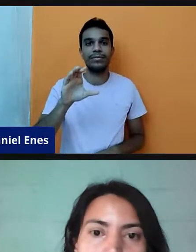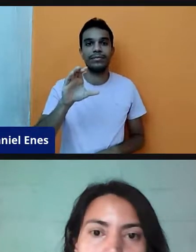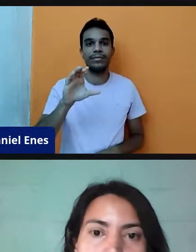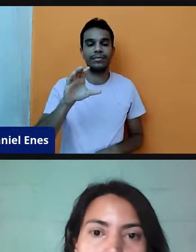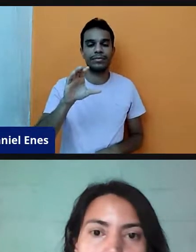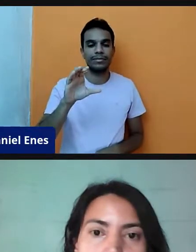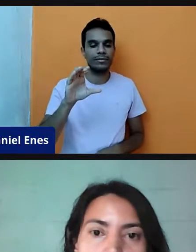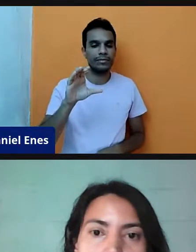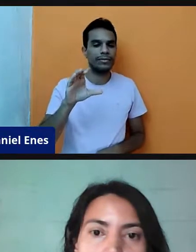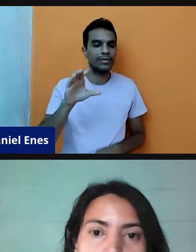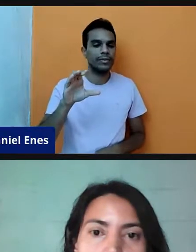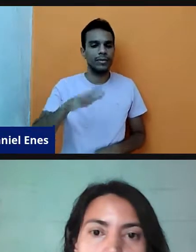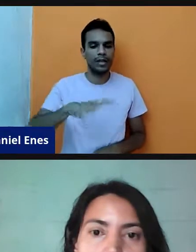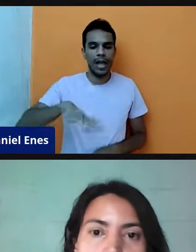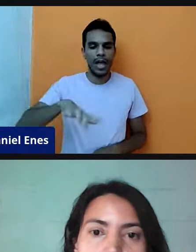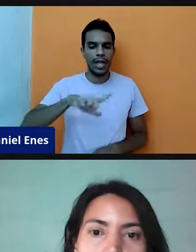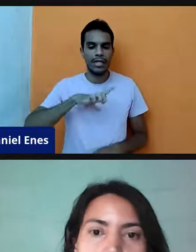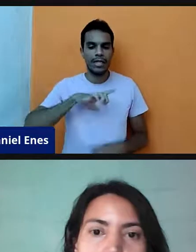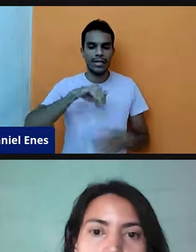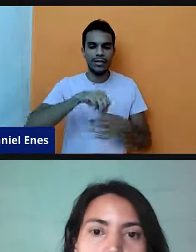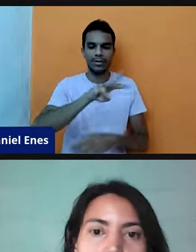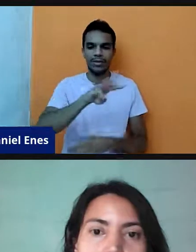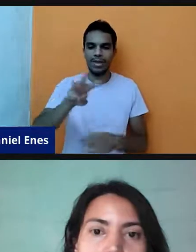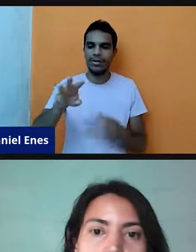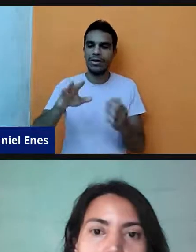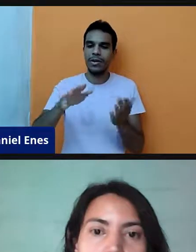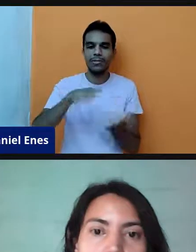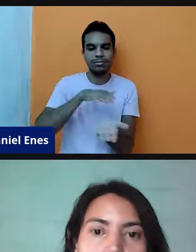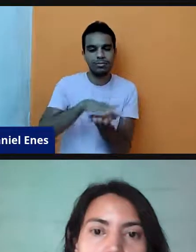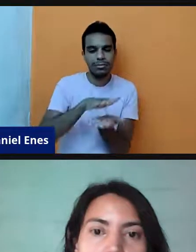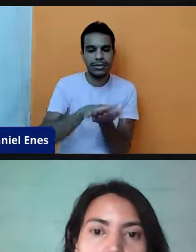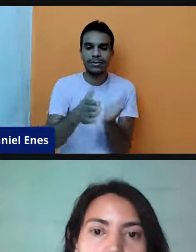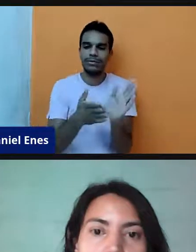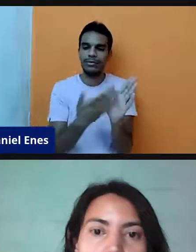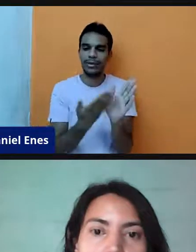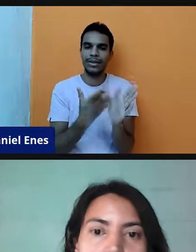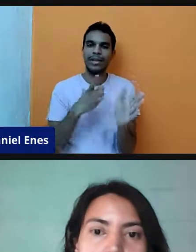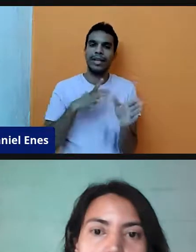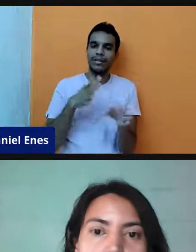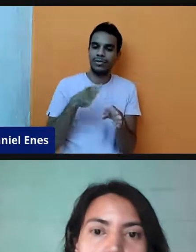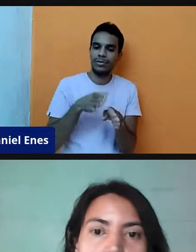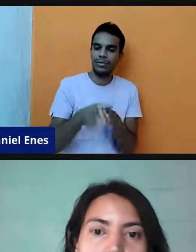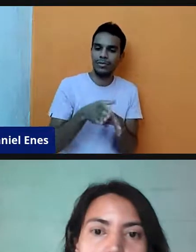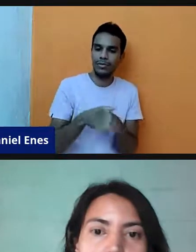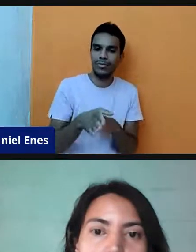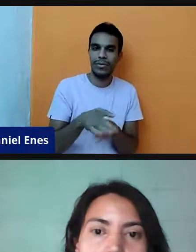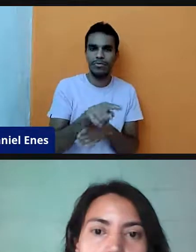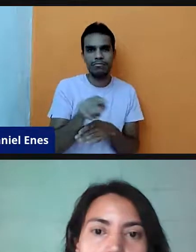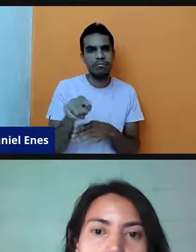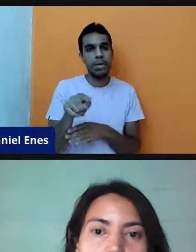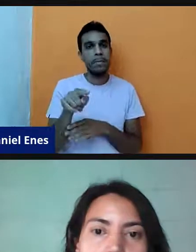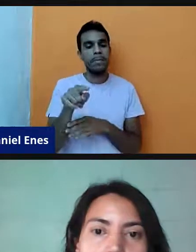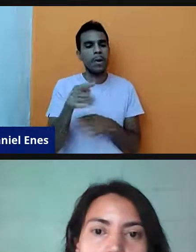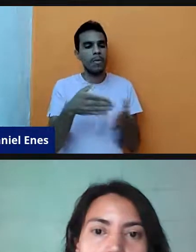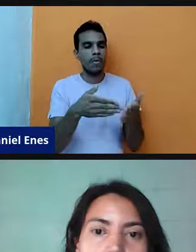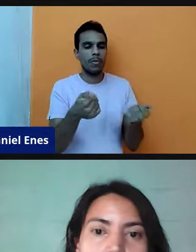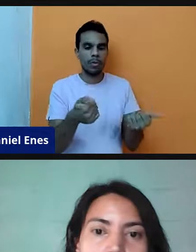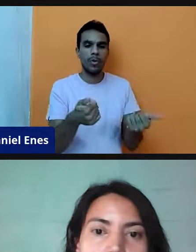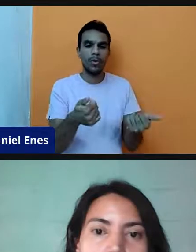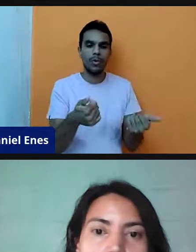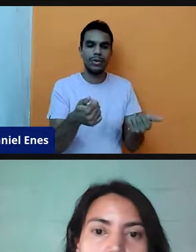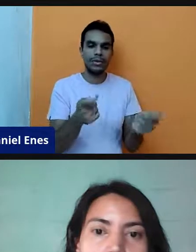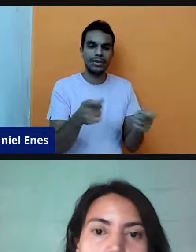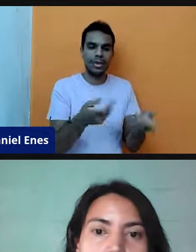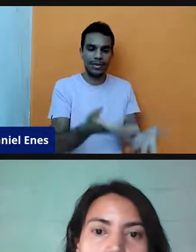a região do site que tem, né, as publicações e as revistas, lá tem a orientação para vocês pedirem, fazerem a solicitação